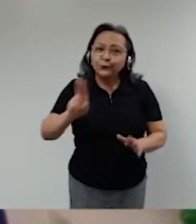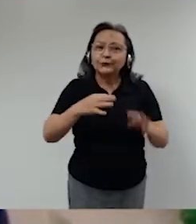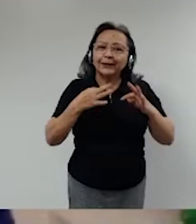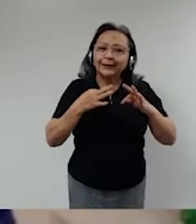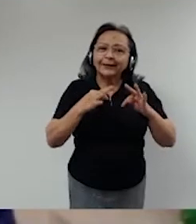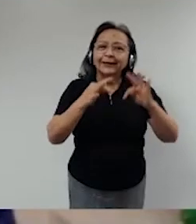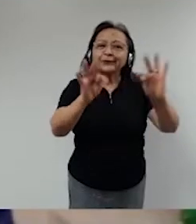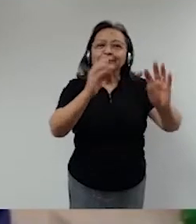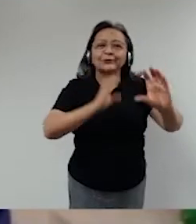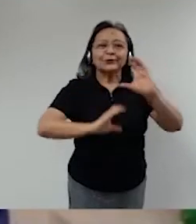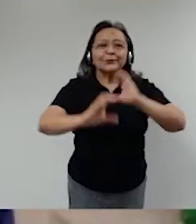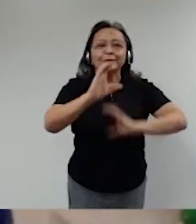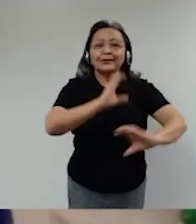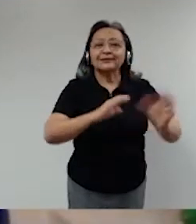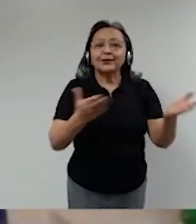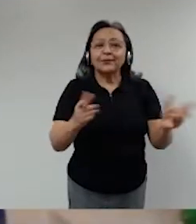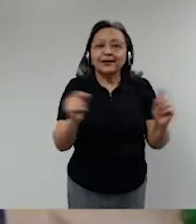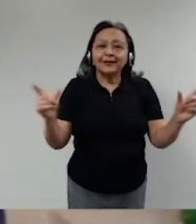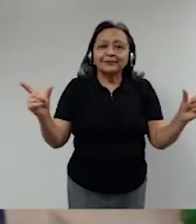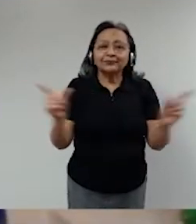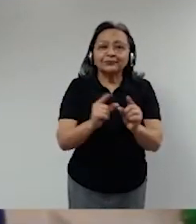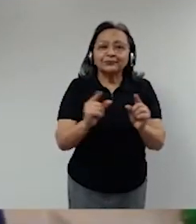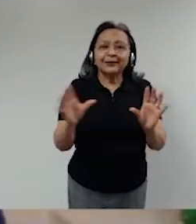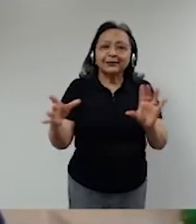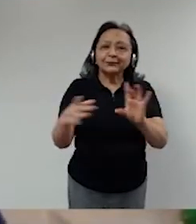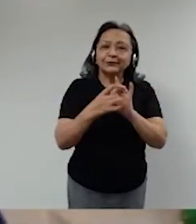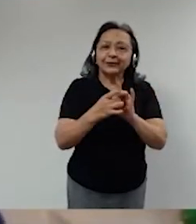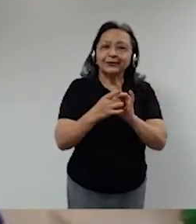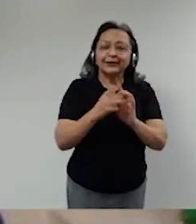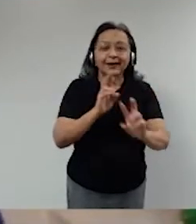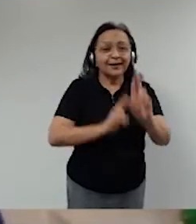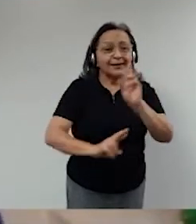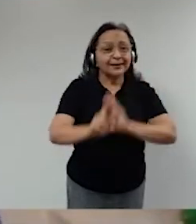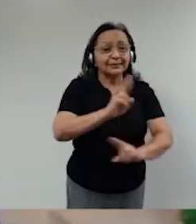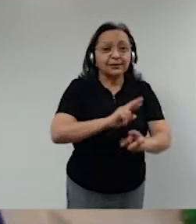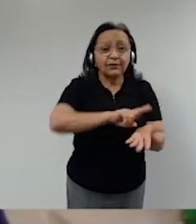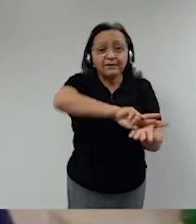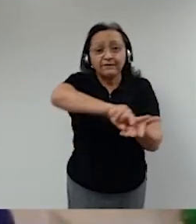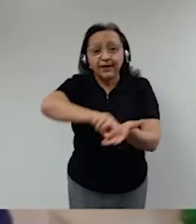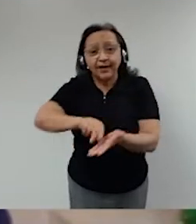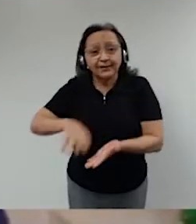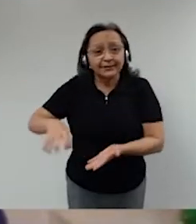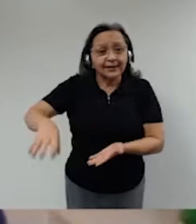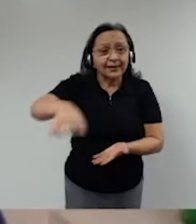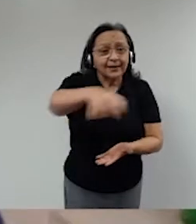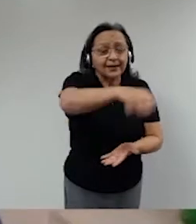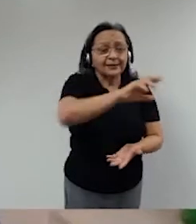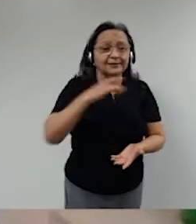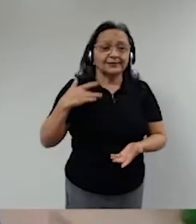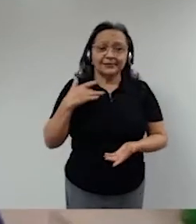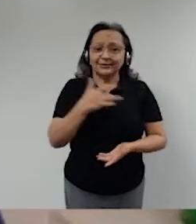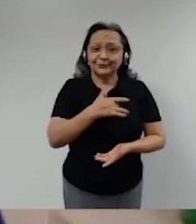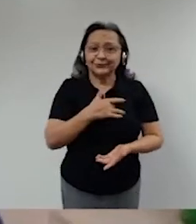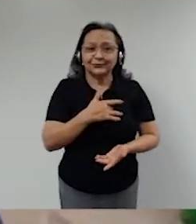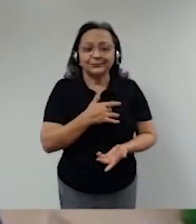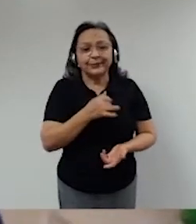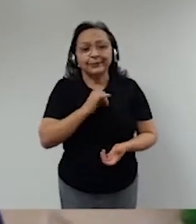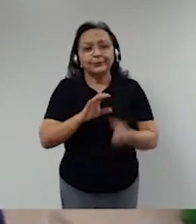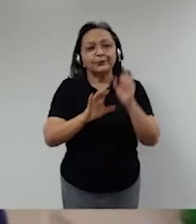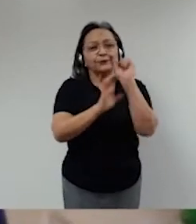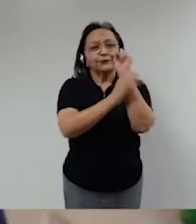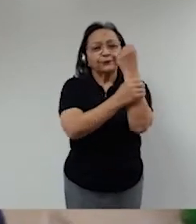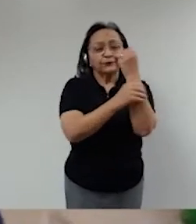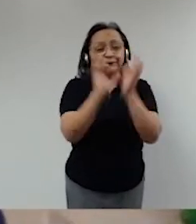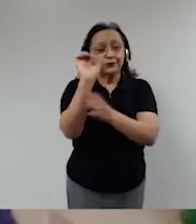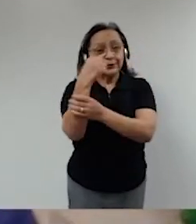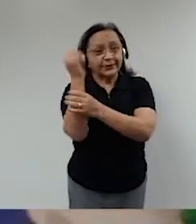comunicação para estreitar essa relação nas diversas áreas da saúde, né, como a fisioterapia,